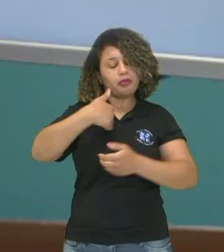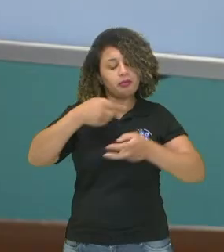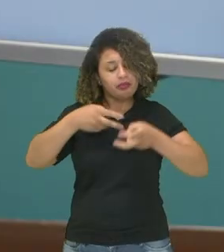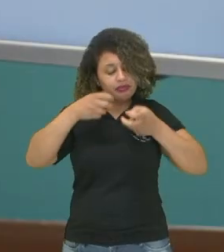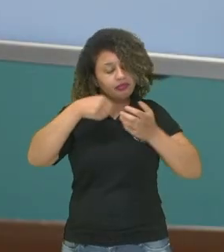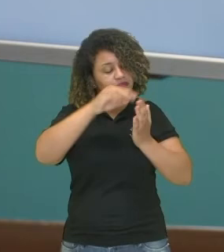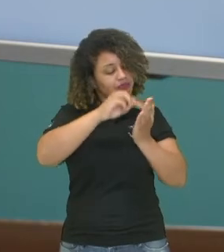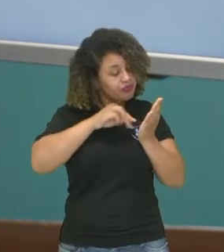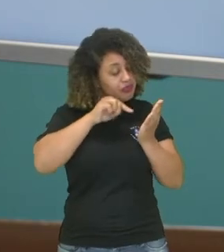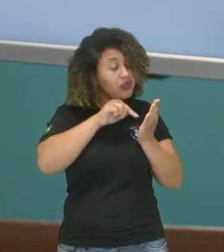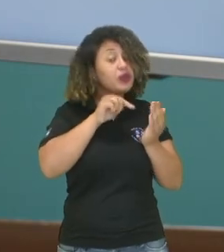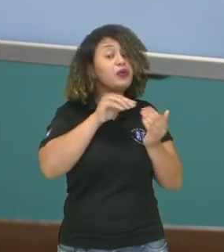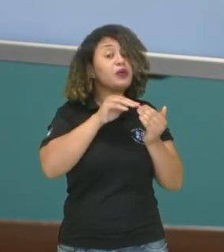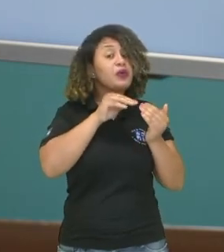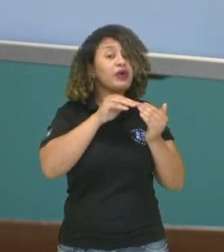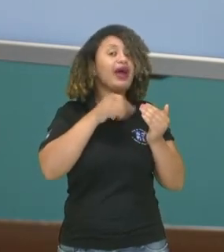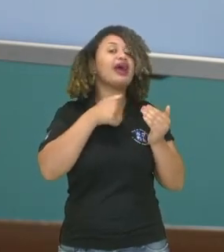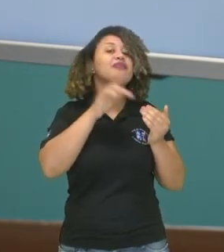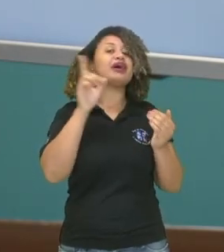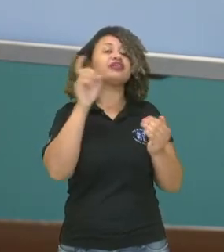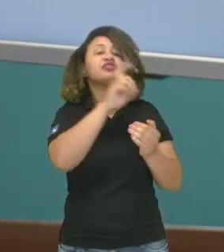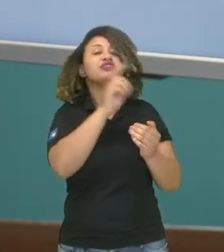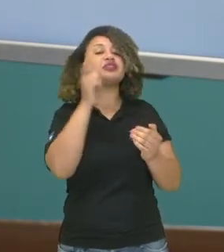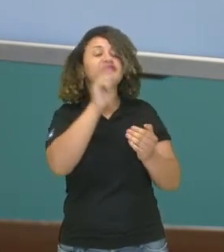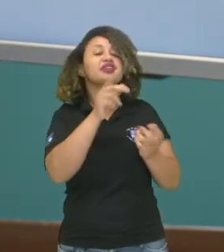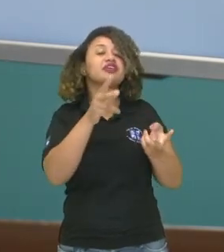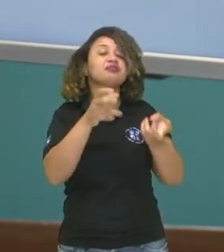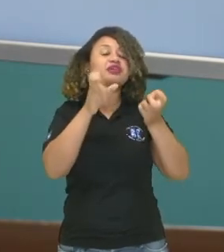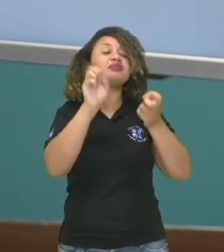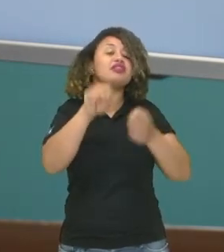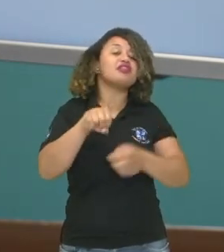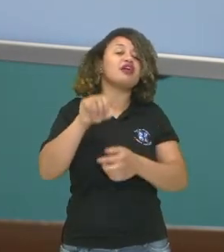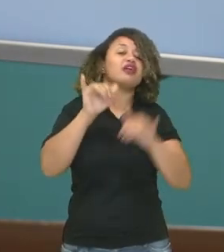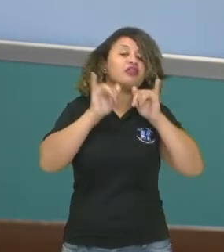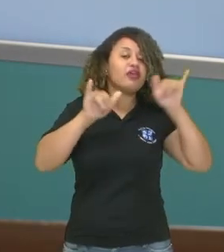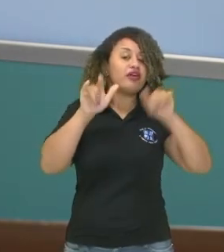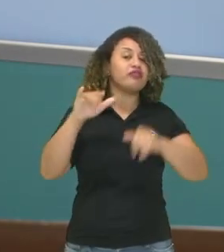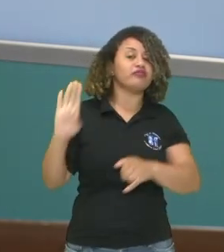recebe, então já fica mais difícil identificar uma notícia falsa.